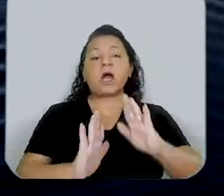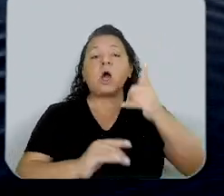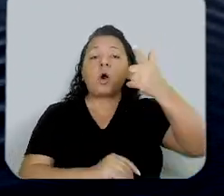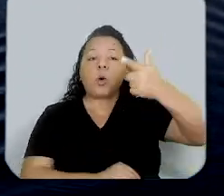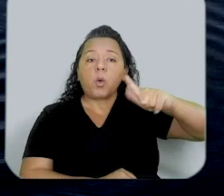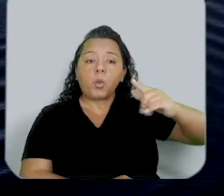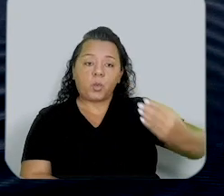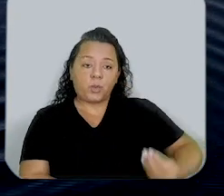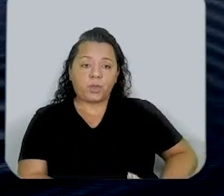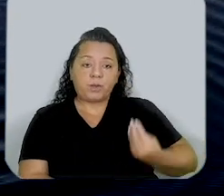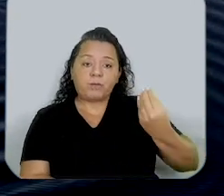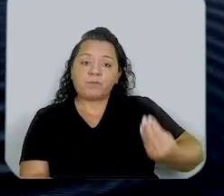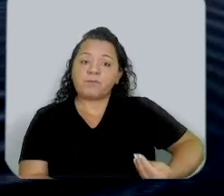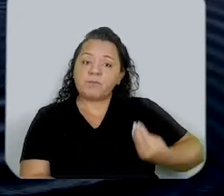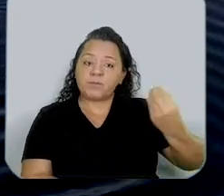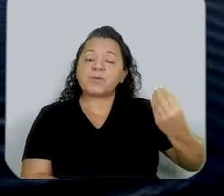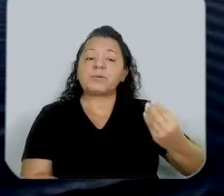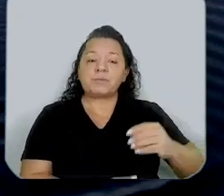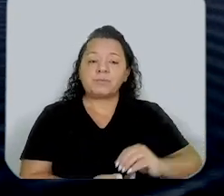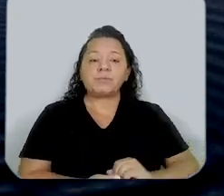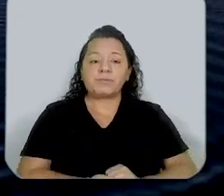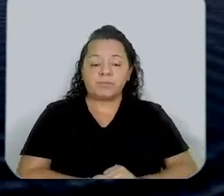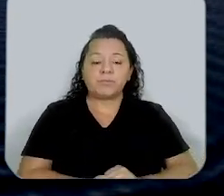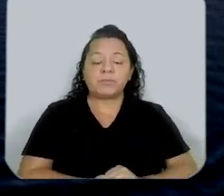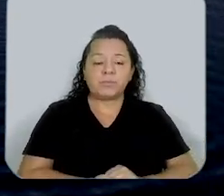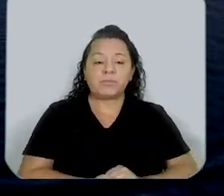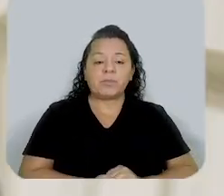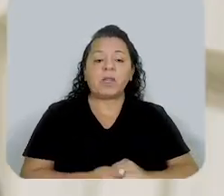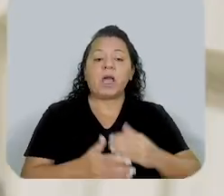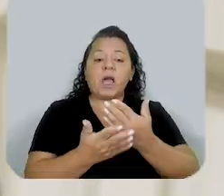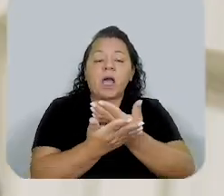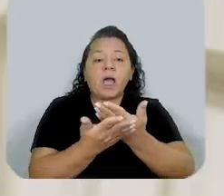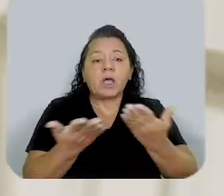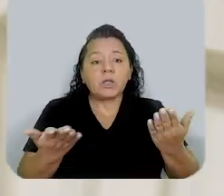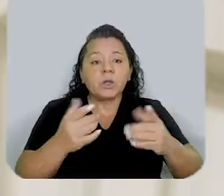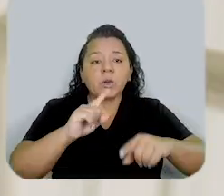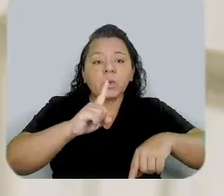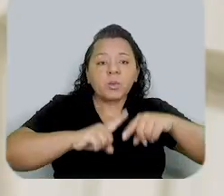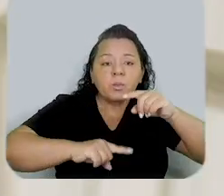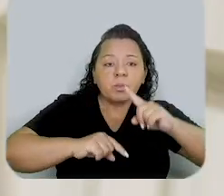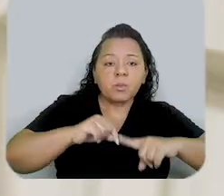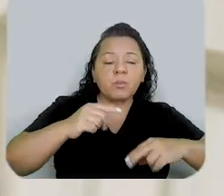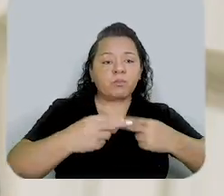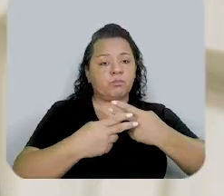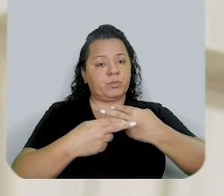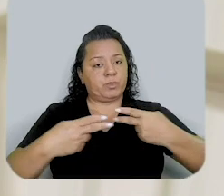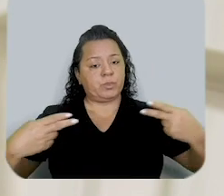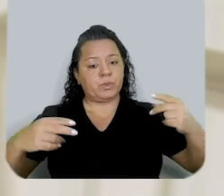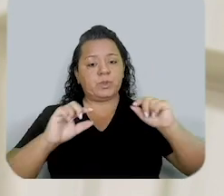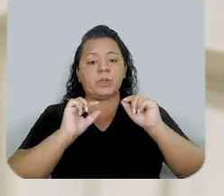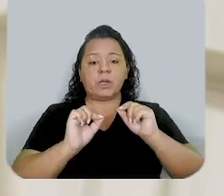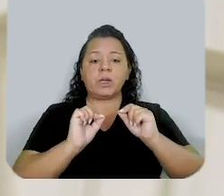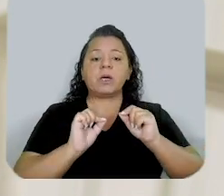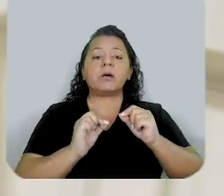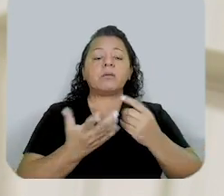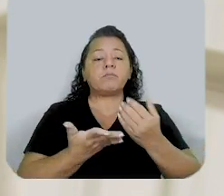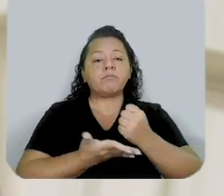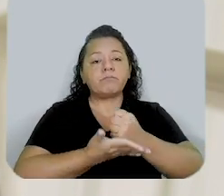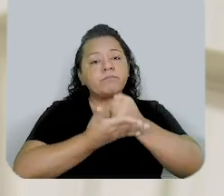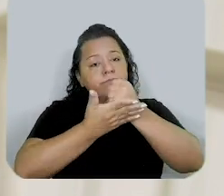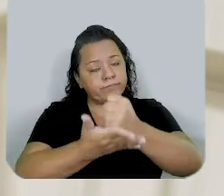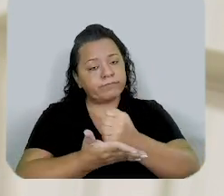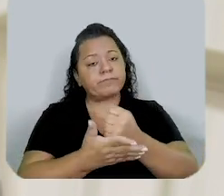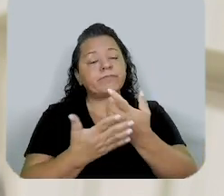Toda a produção sustentável das populações ribeirinhas, ela se faz através dos rios, dos igarapés, é de onde eles